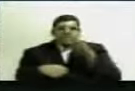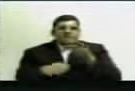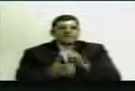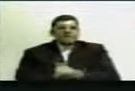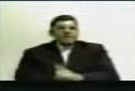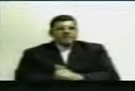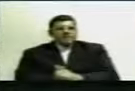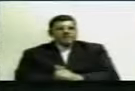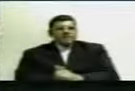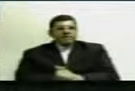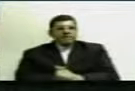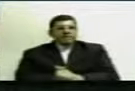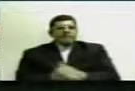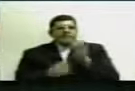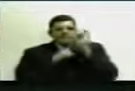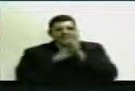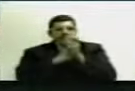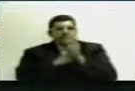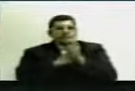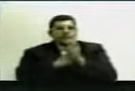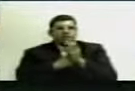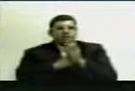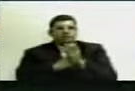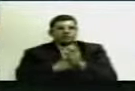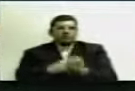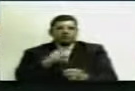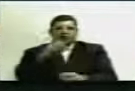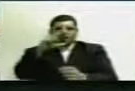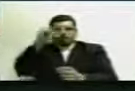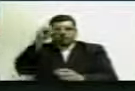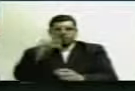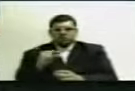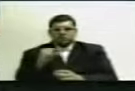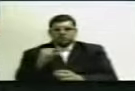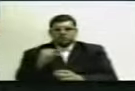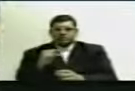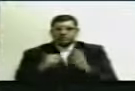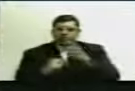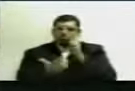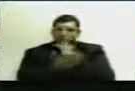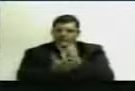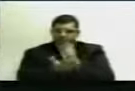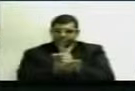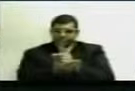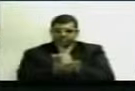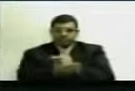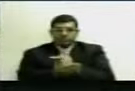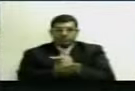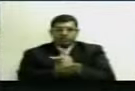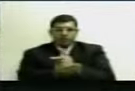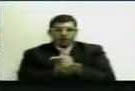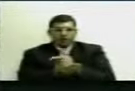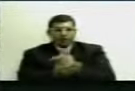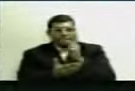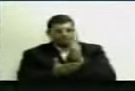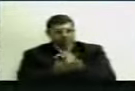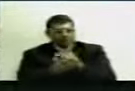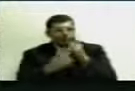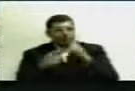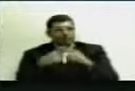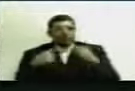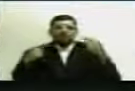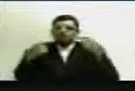dizia o seguinte: a Assembleia apequenou-se. E ele continuava com que eu continuo,